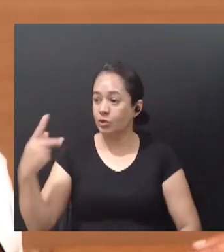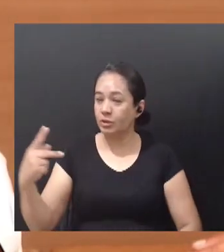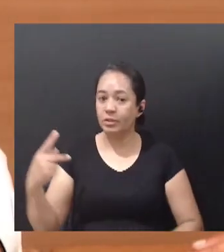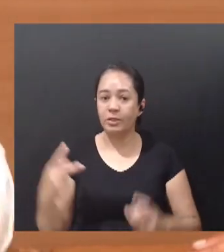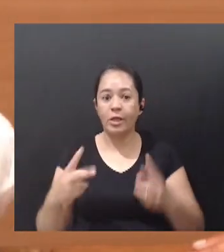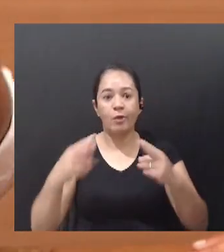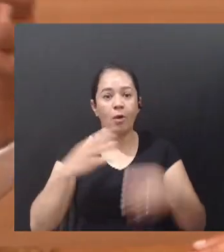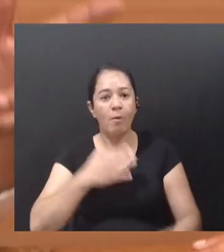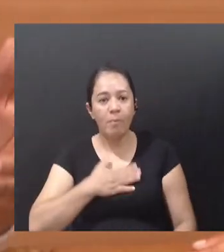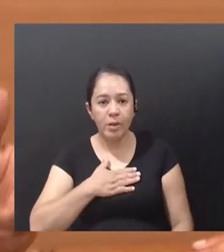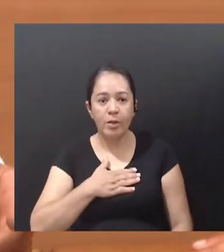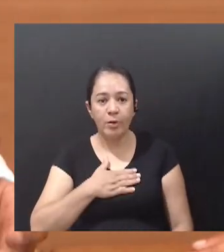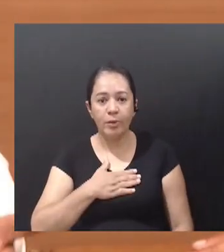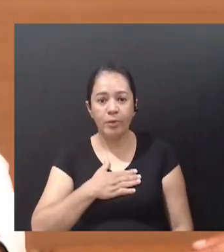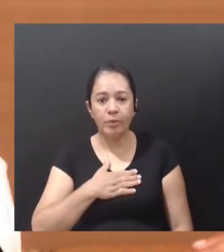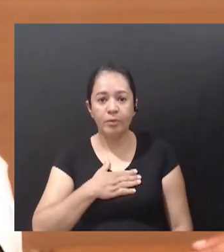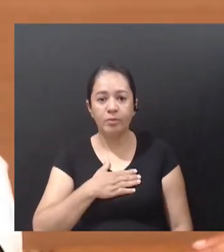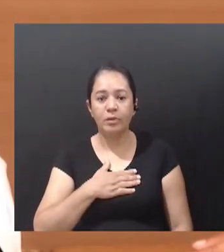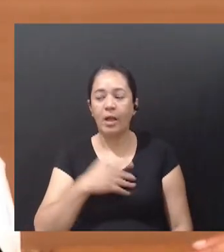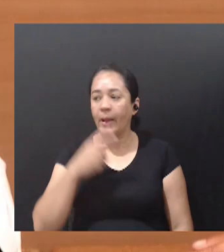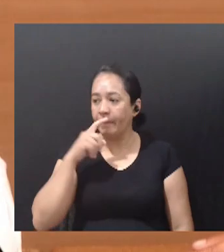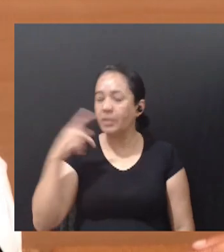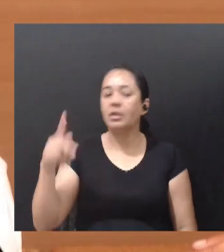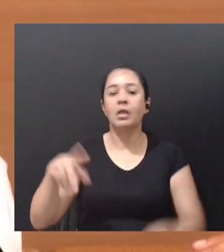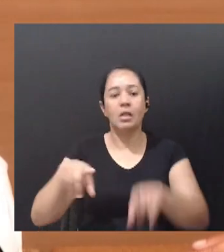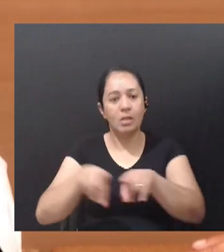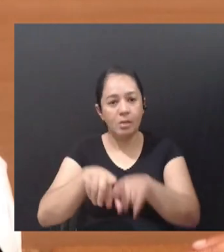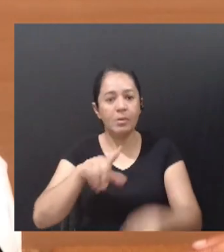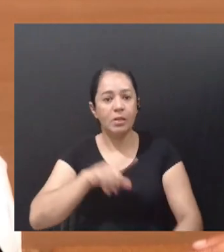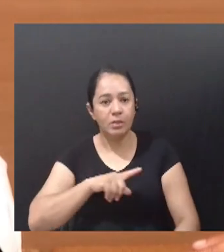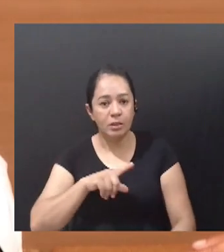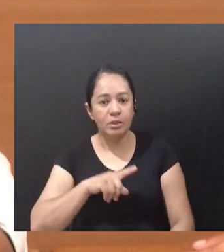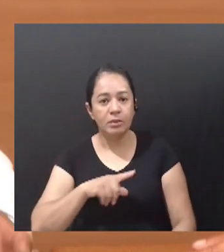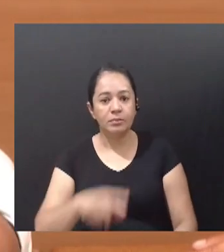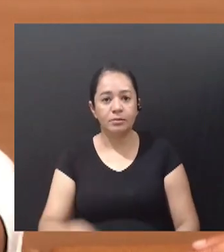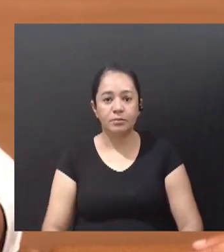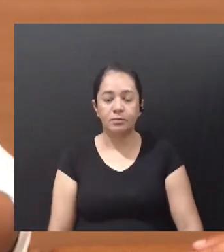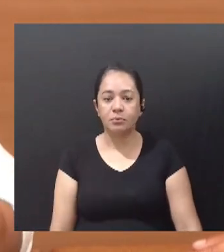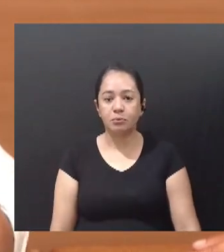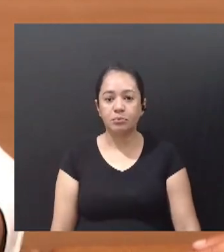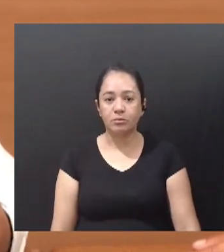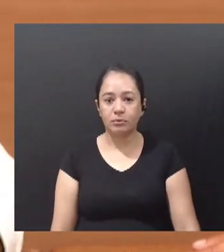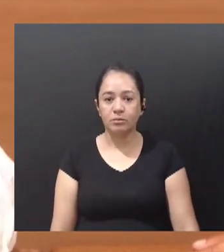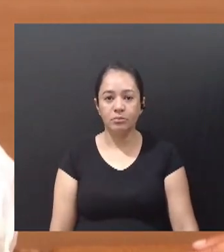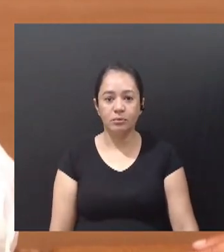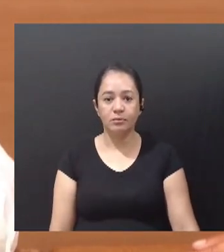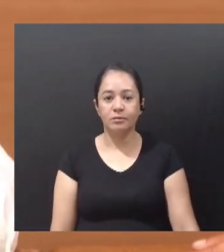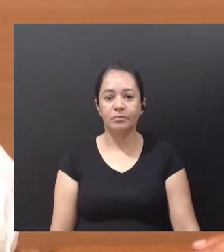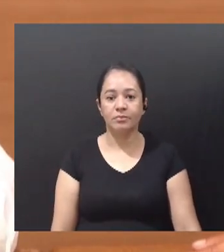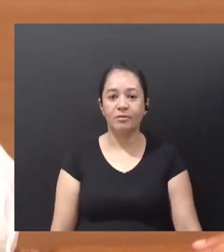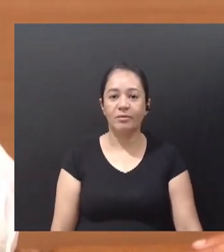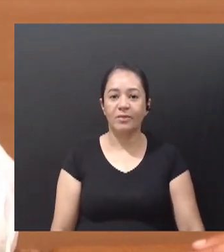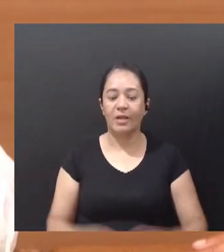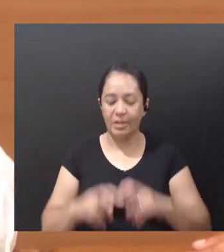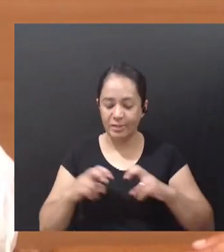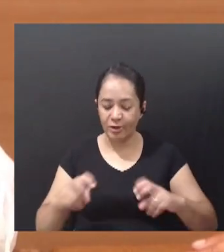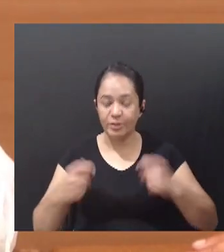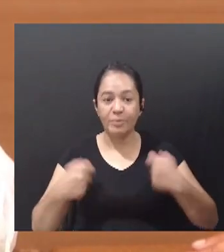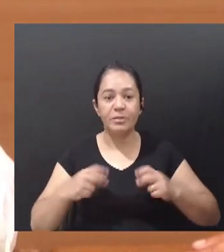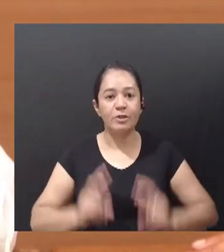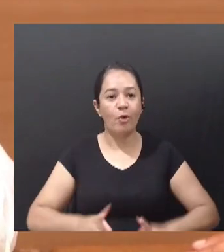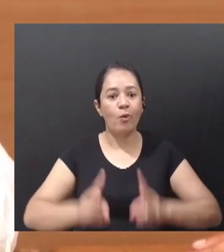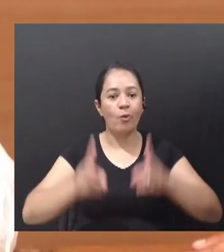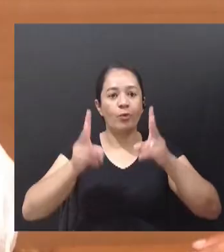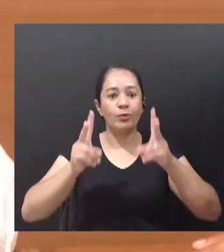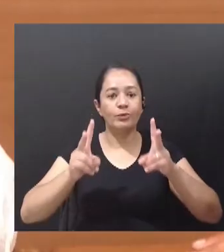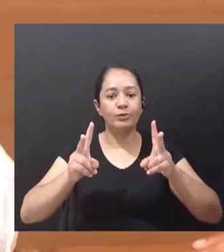eu e a Vivi tinha, que as pessoas tinham. E essa roda precisa continuar